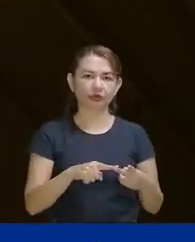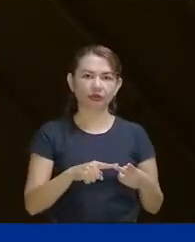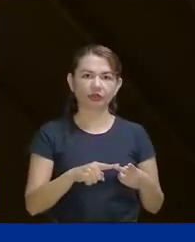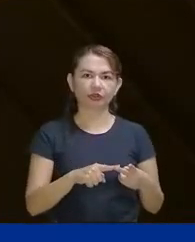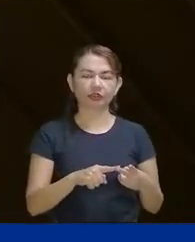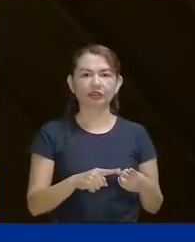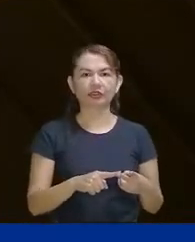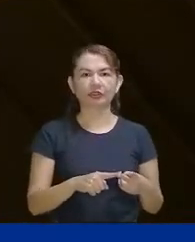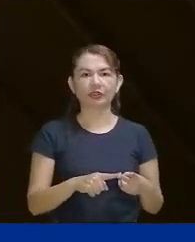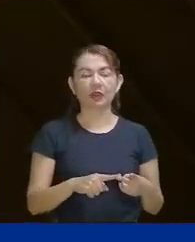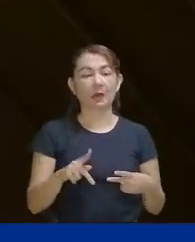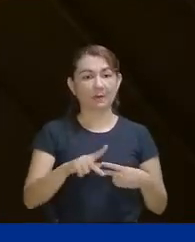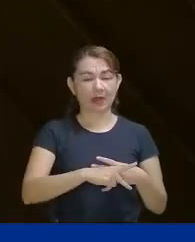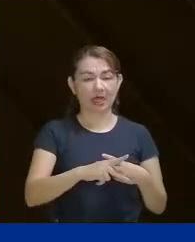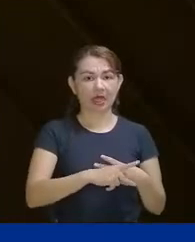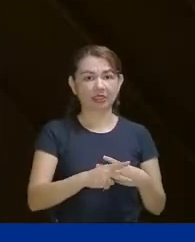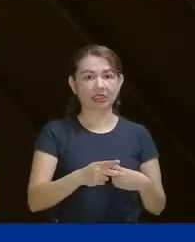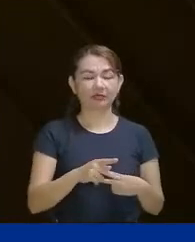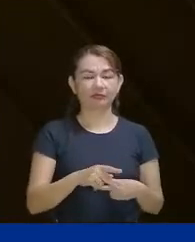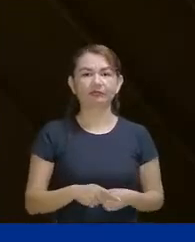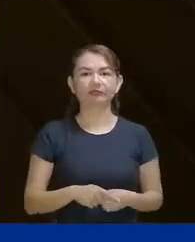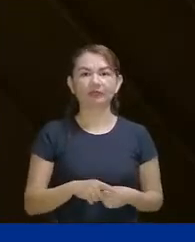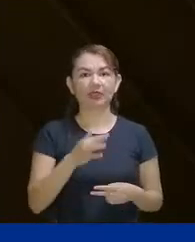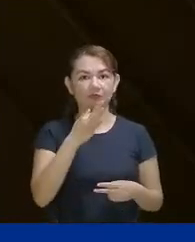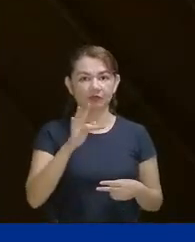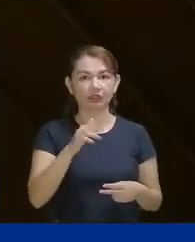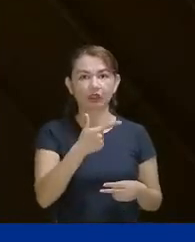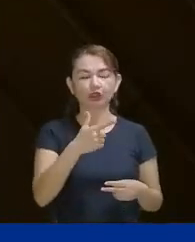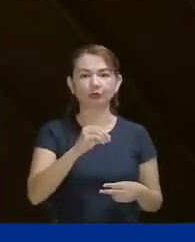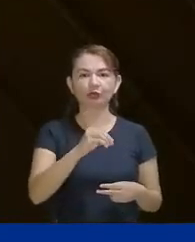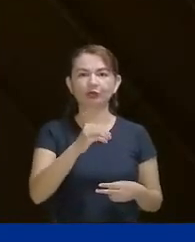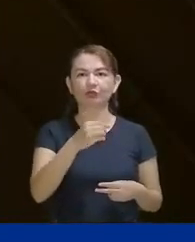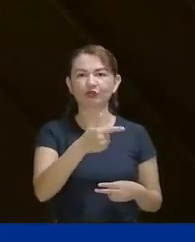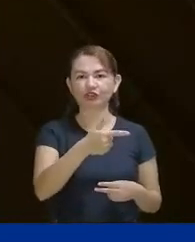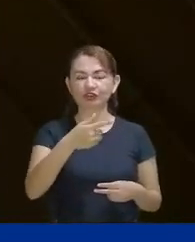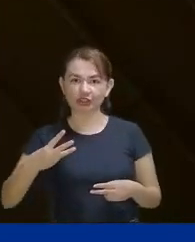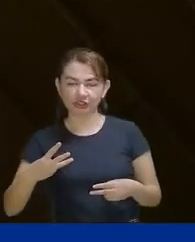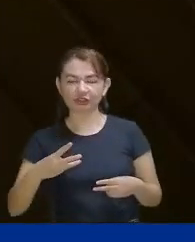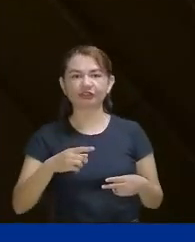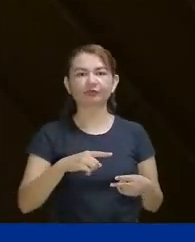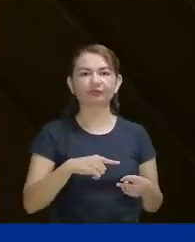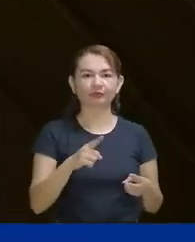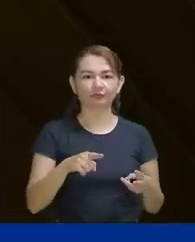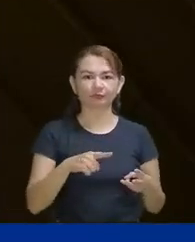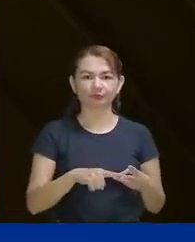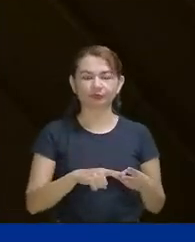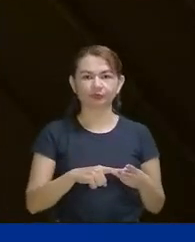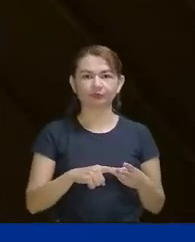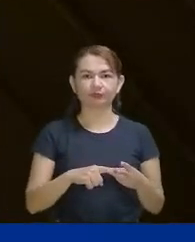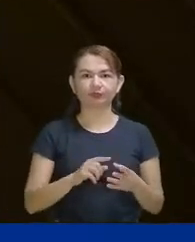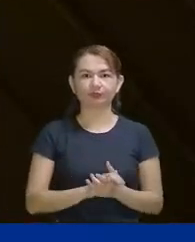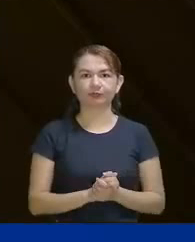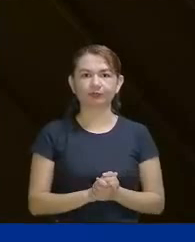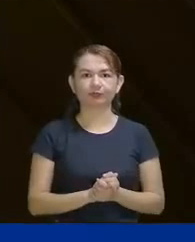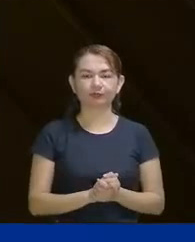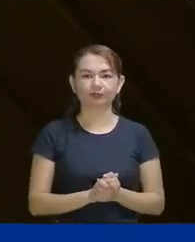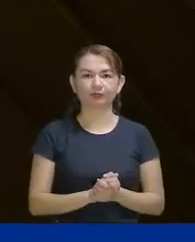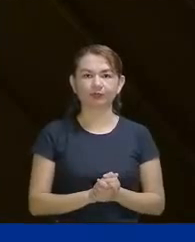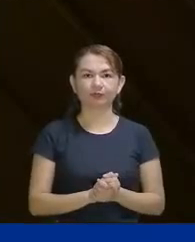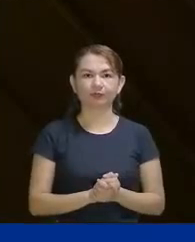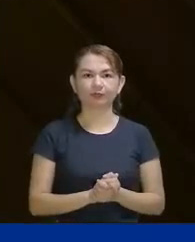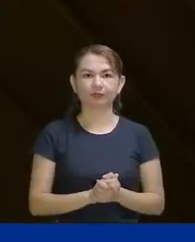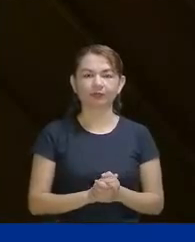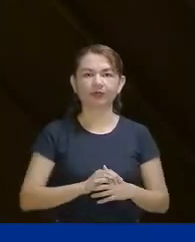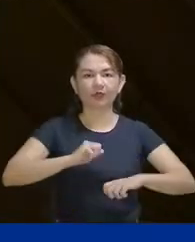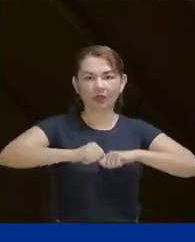no Mundial Paris 2023, ouro no arremesso de peso e prata no lançamento de Clube Grand Prix